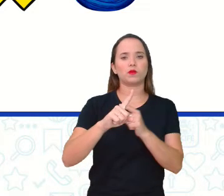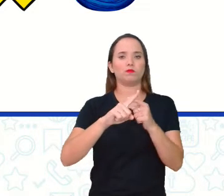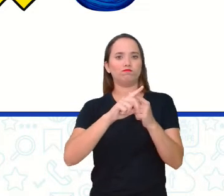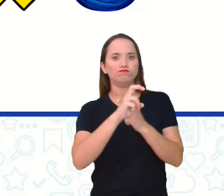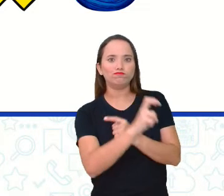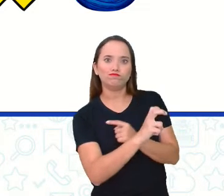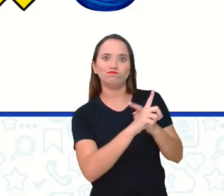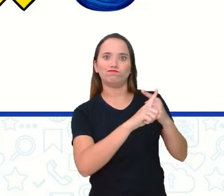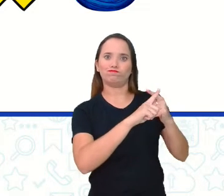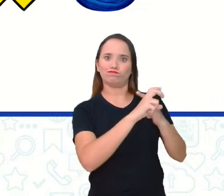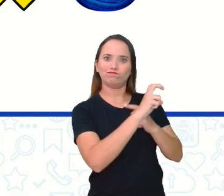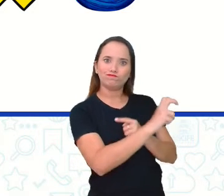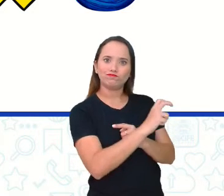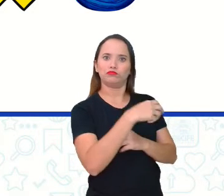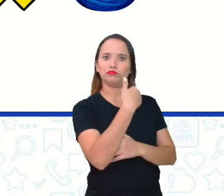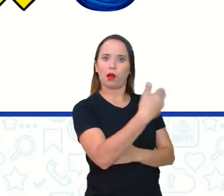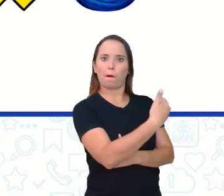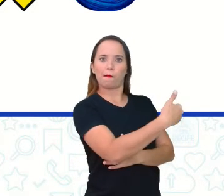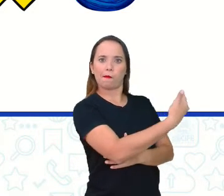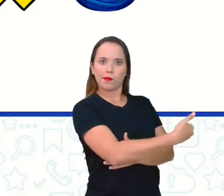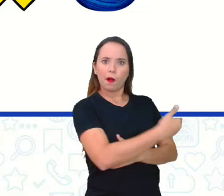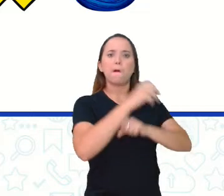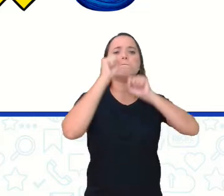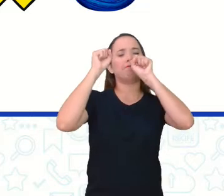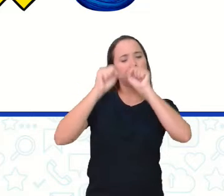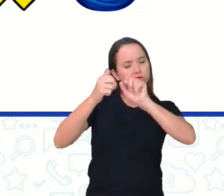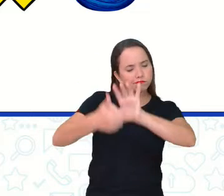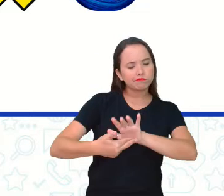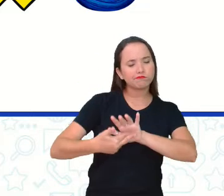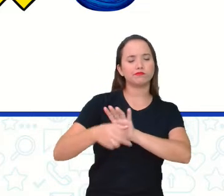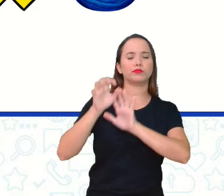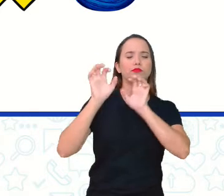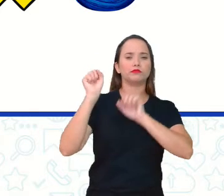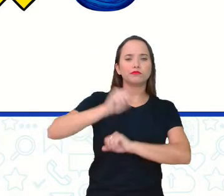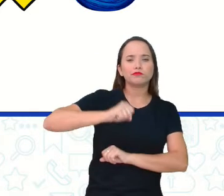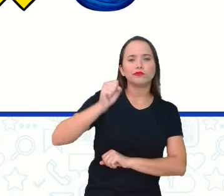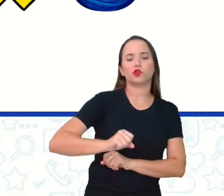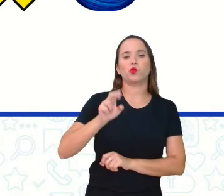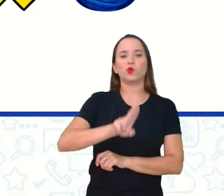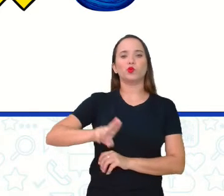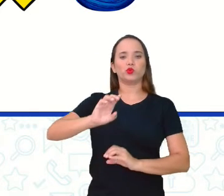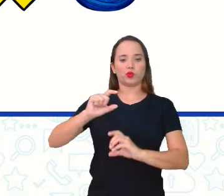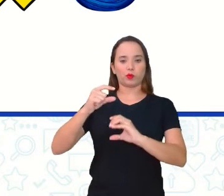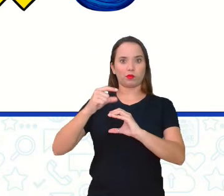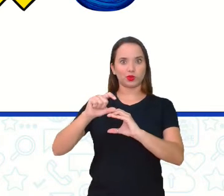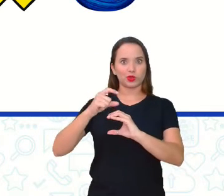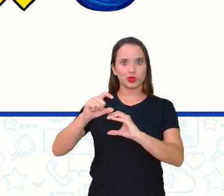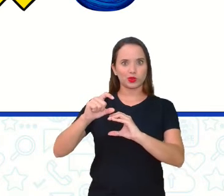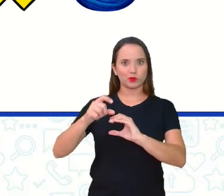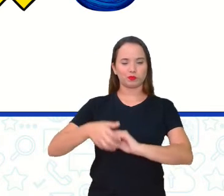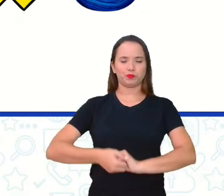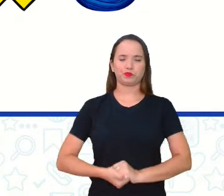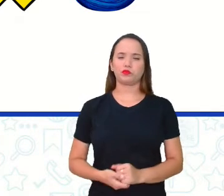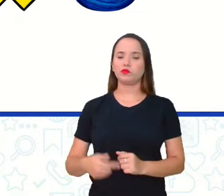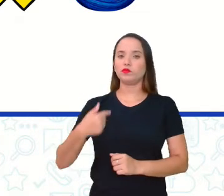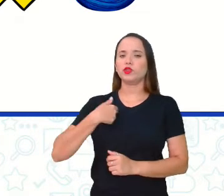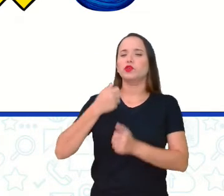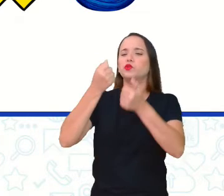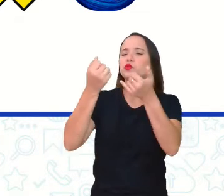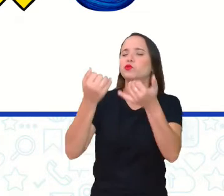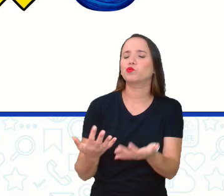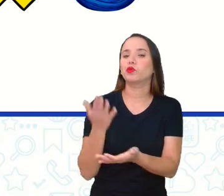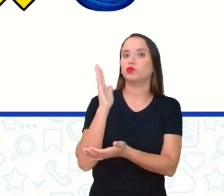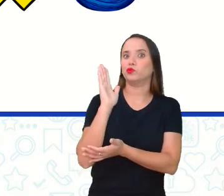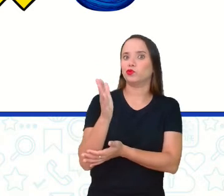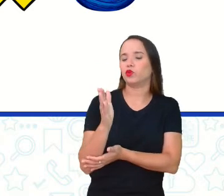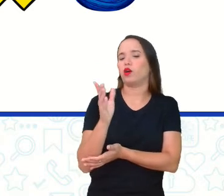ele mesmo várias vezes, pode ser representado por uma potenciação. E o que eu acabei de falar é muito comum